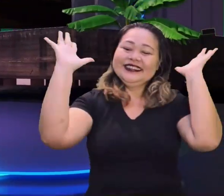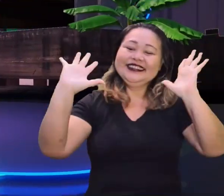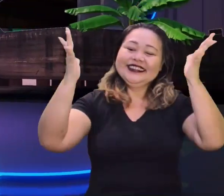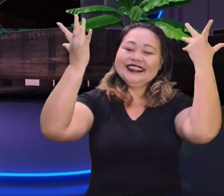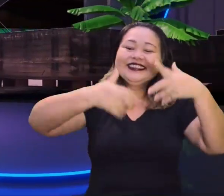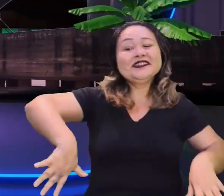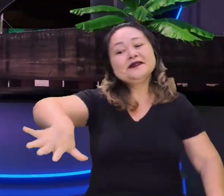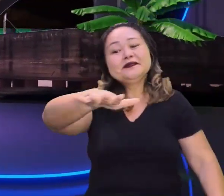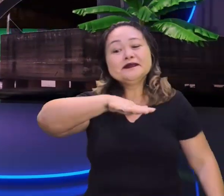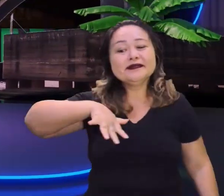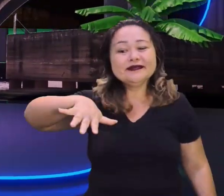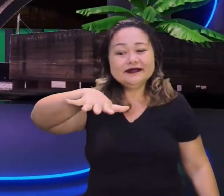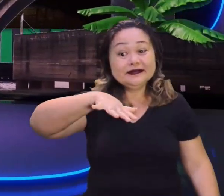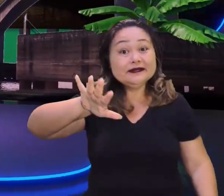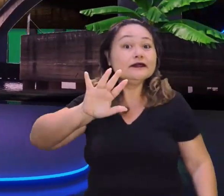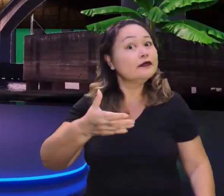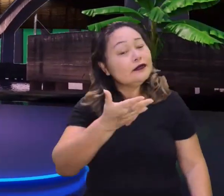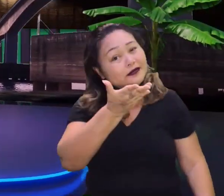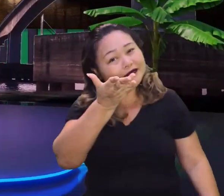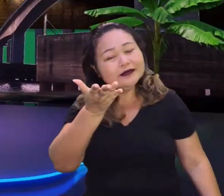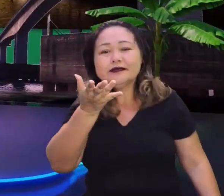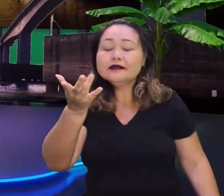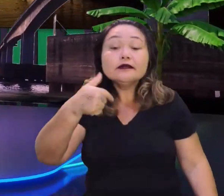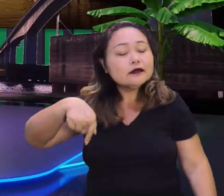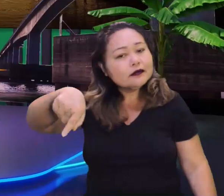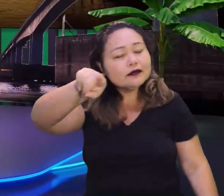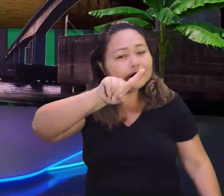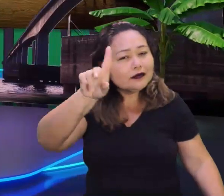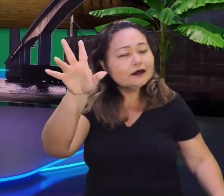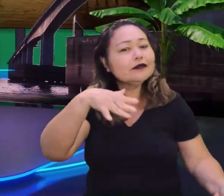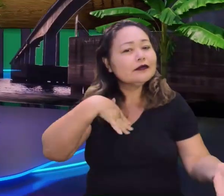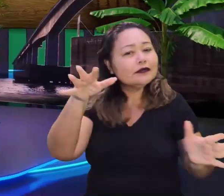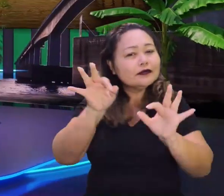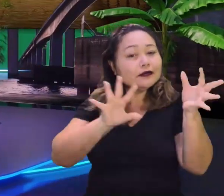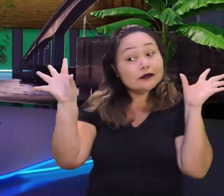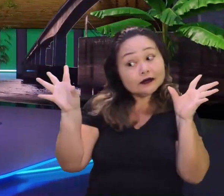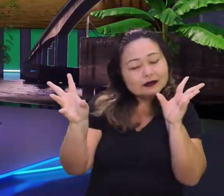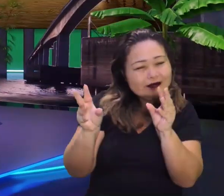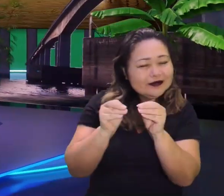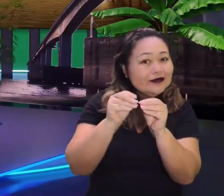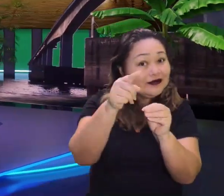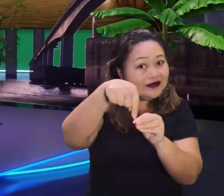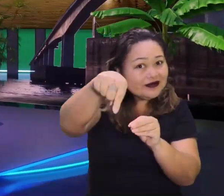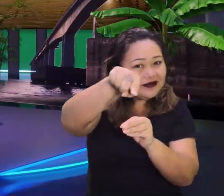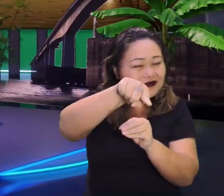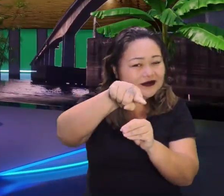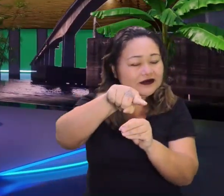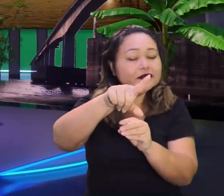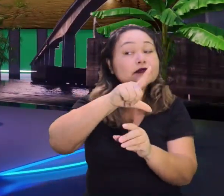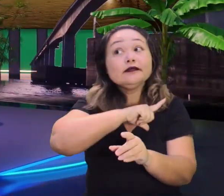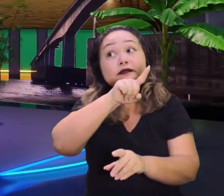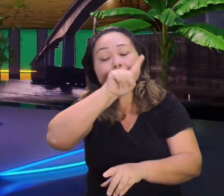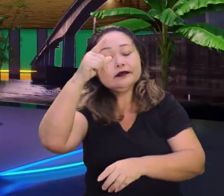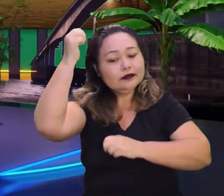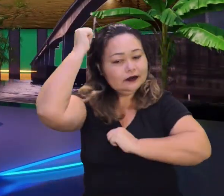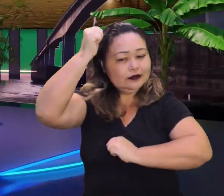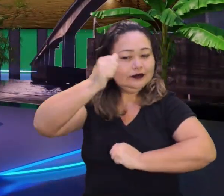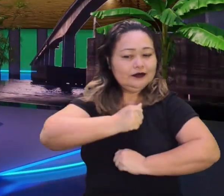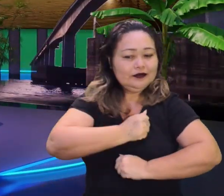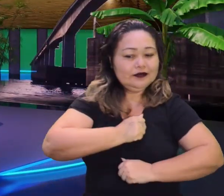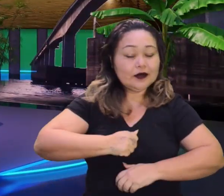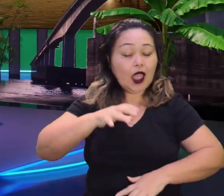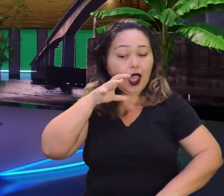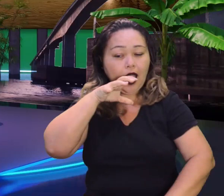Salve, salve, galera! E aí, todo mundo aí preparado para fazer um resumão aí, né, Rogério? Isso mesmo. A gente foi ali rapidão tomar um banho,